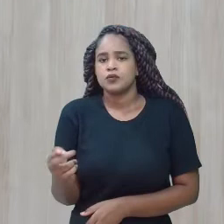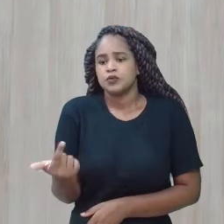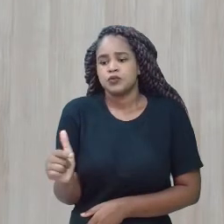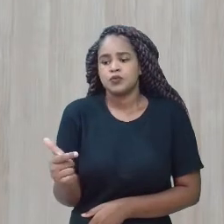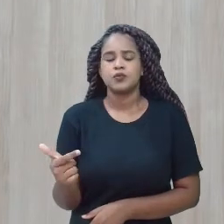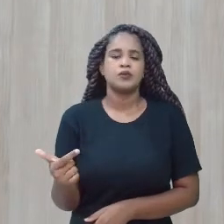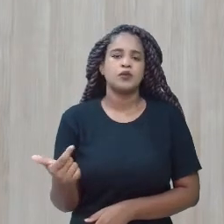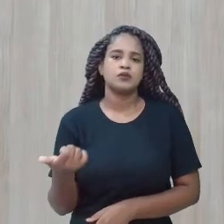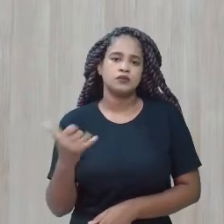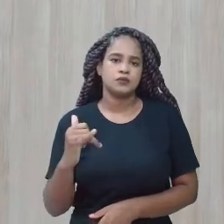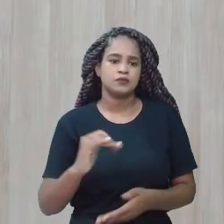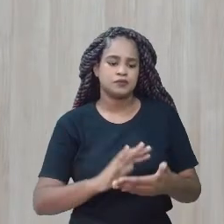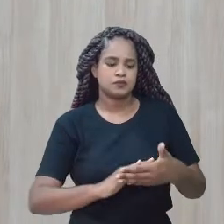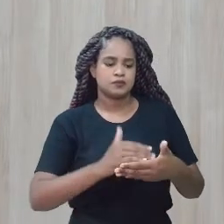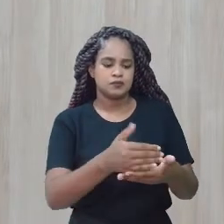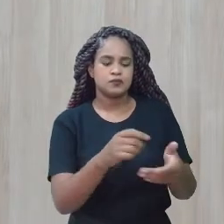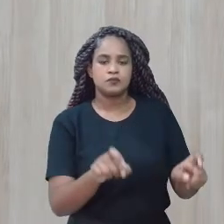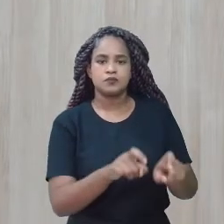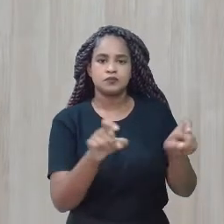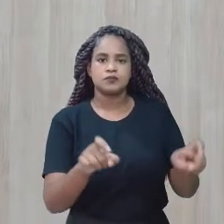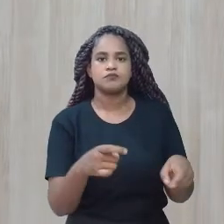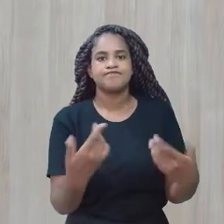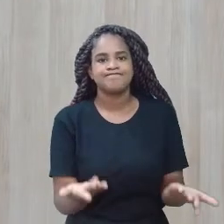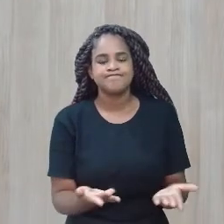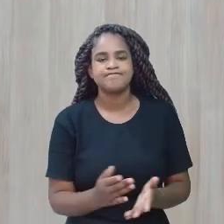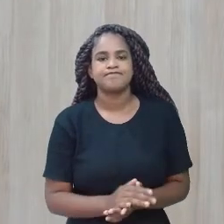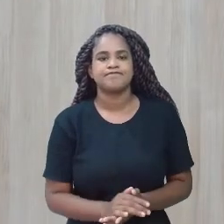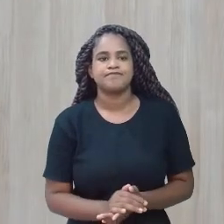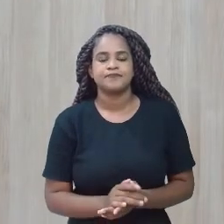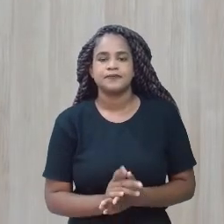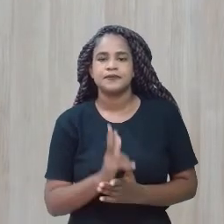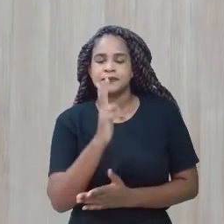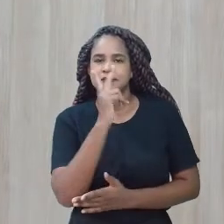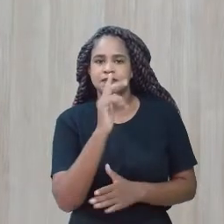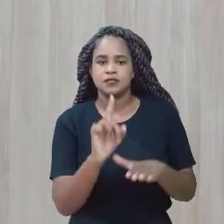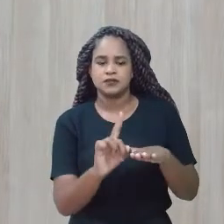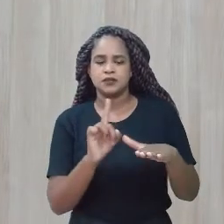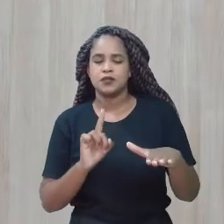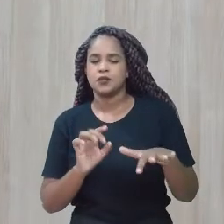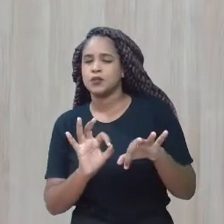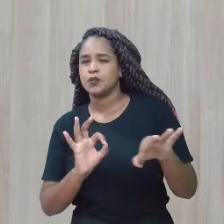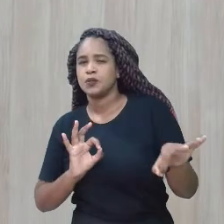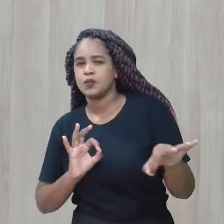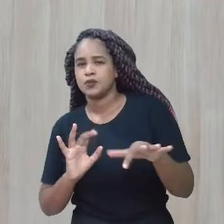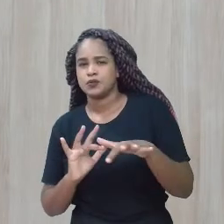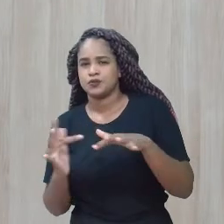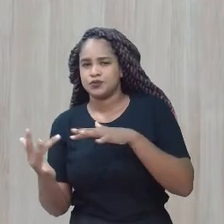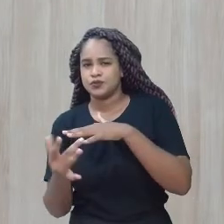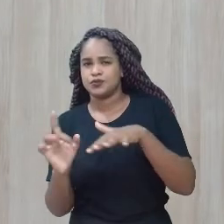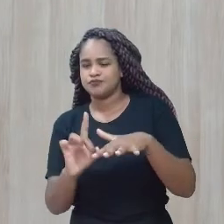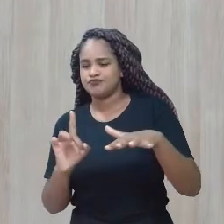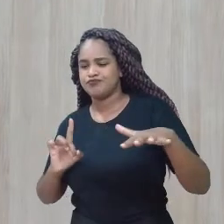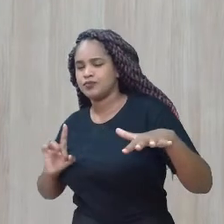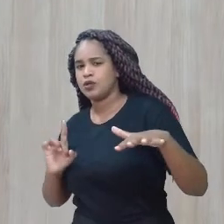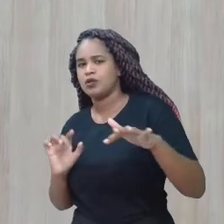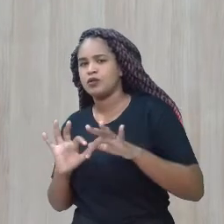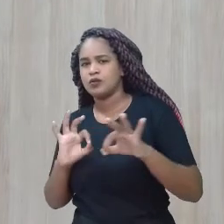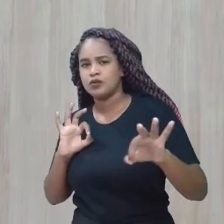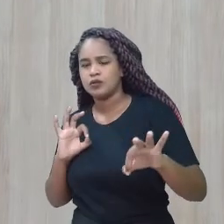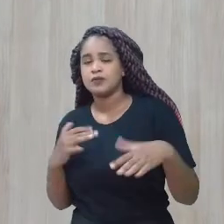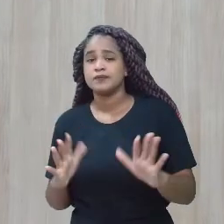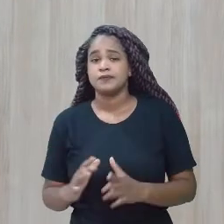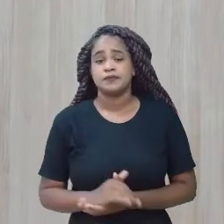celular, computador, e ficam assim, um pouco afastados dessa realidade. Mas essa